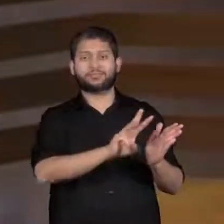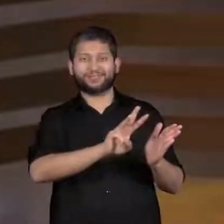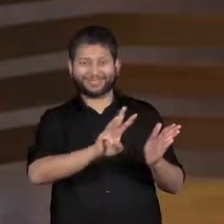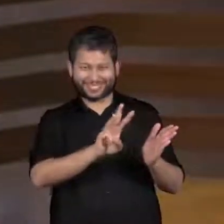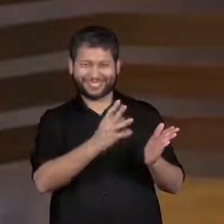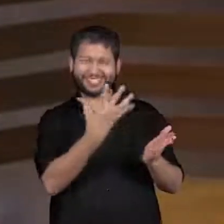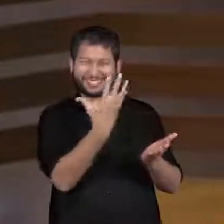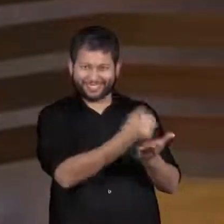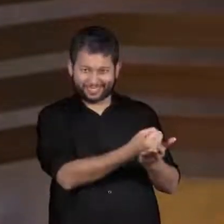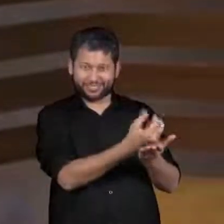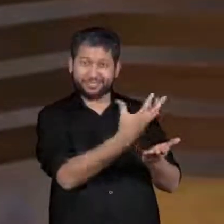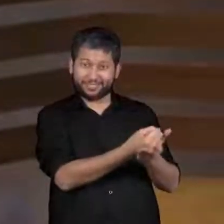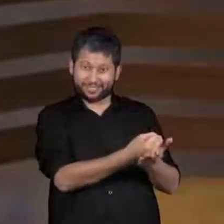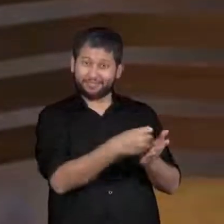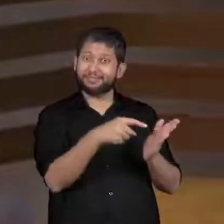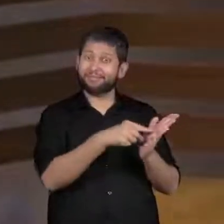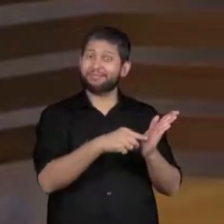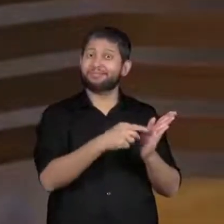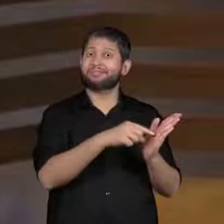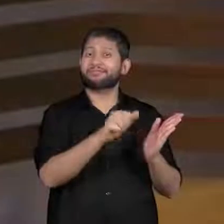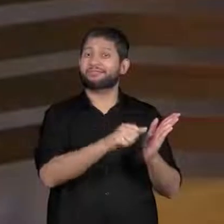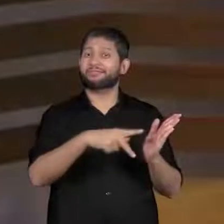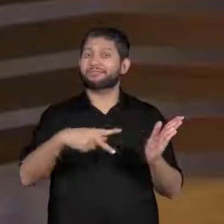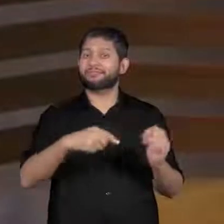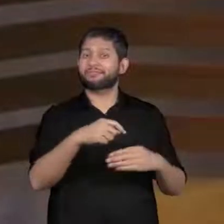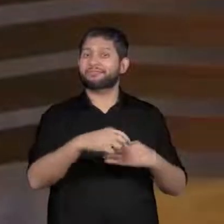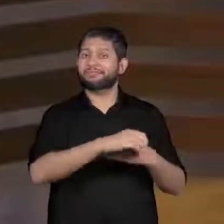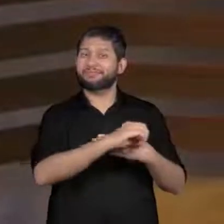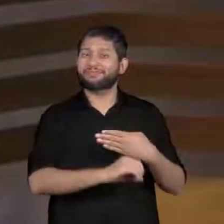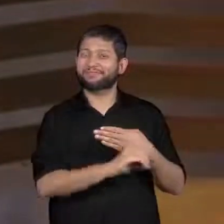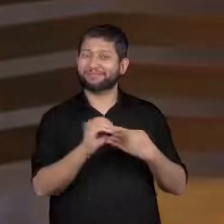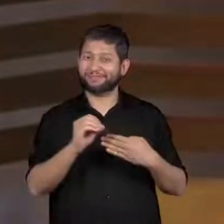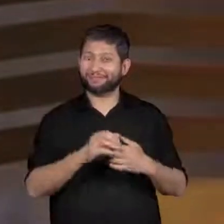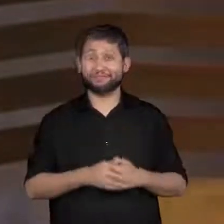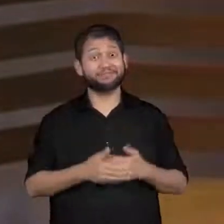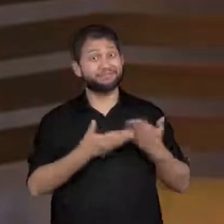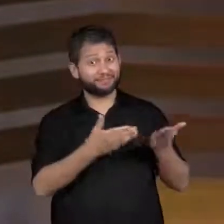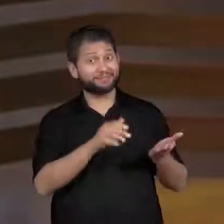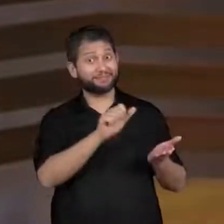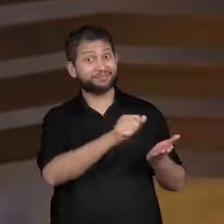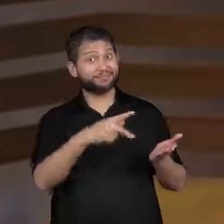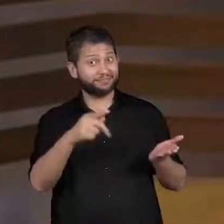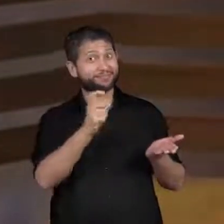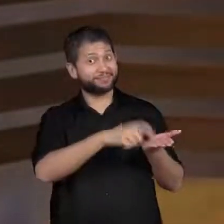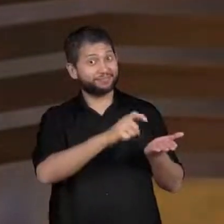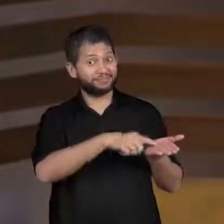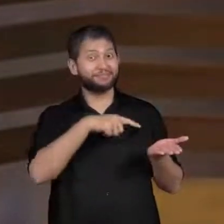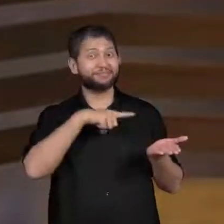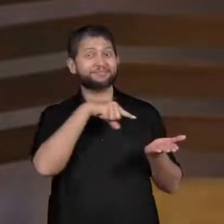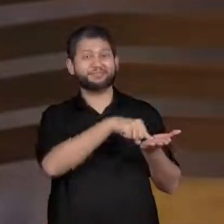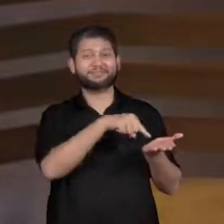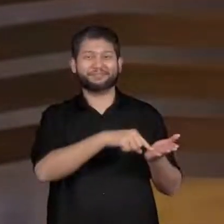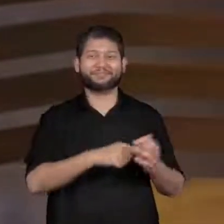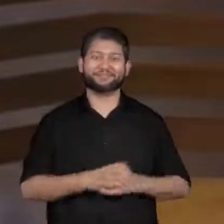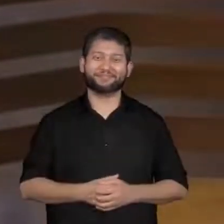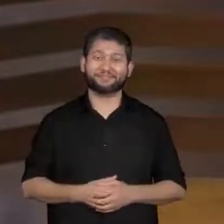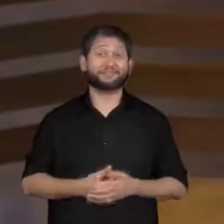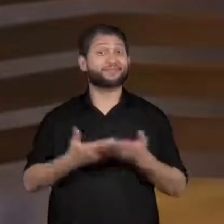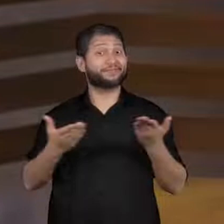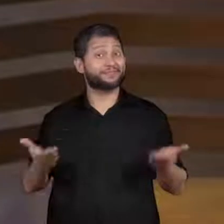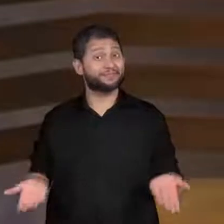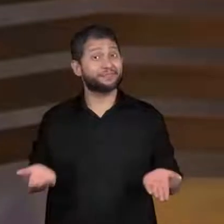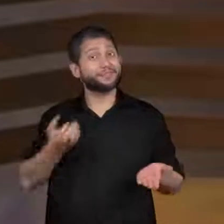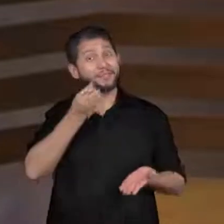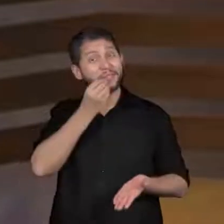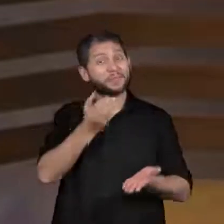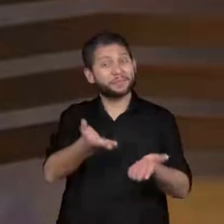assistindo, você possivelmente acessou por lá, pelo repositório do Centro de Mídias. Então, seja